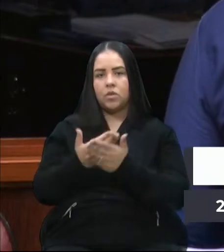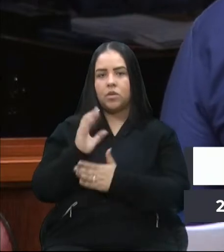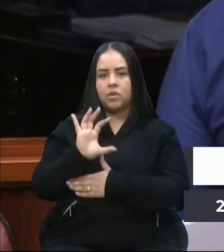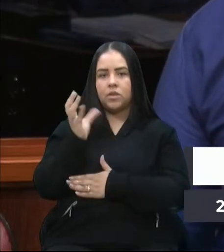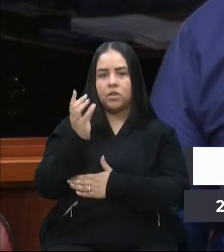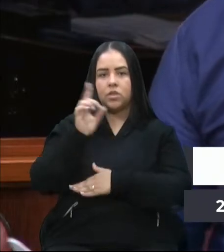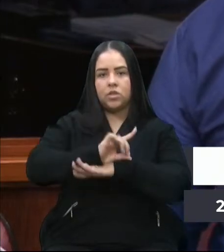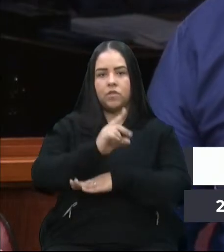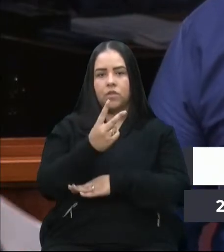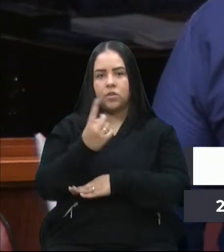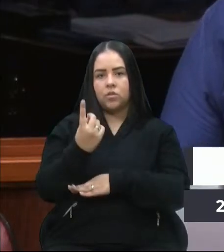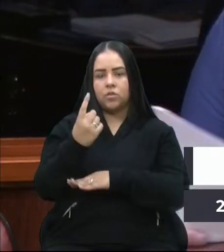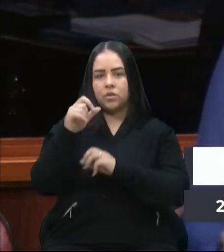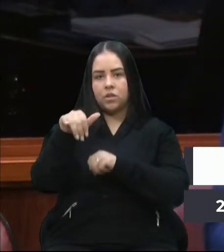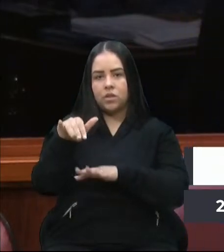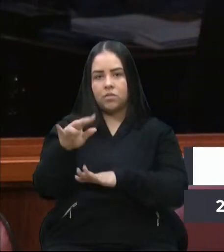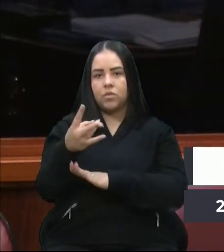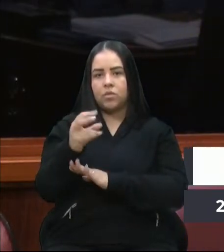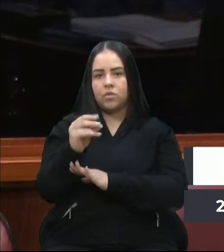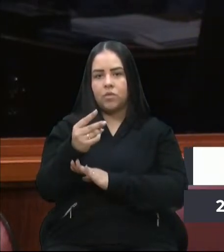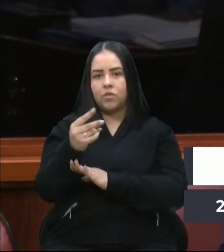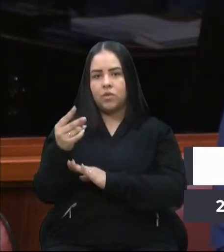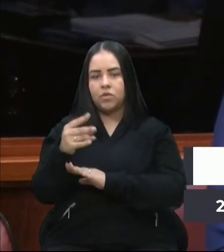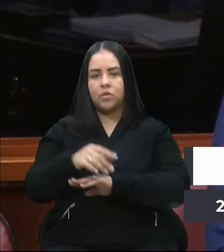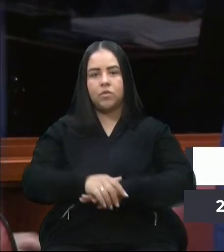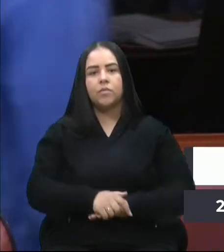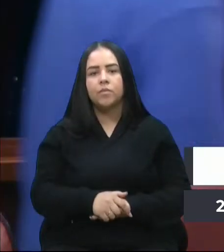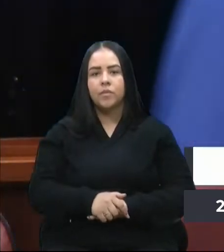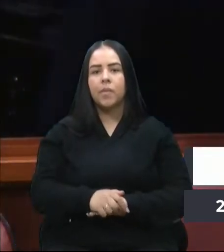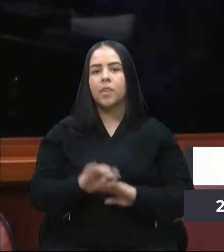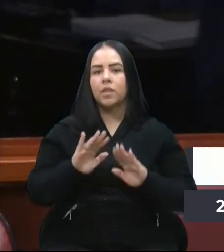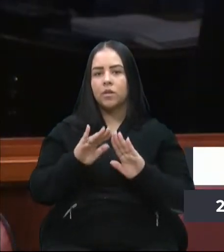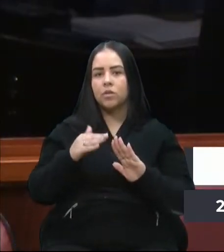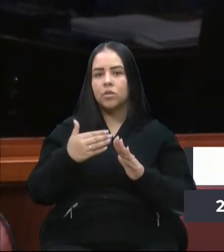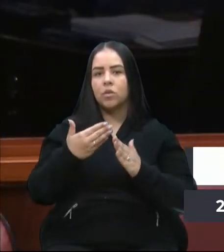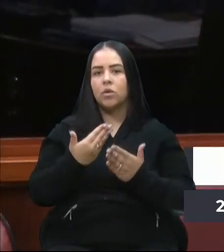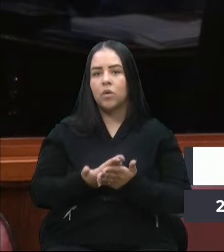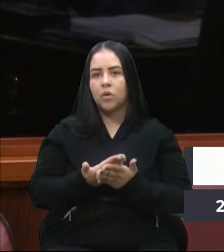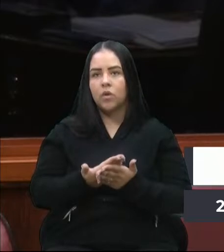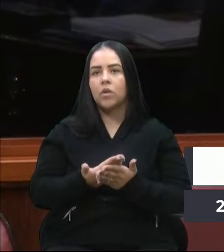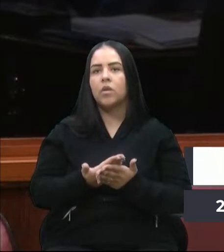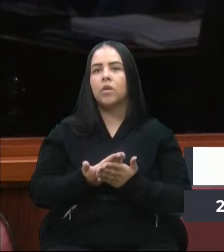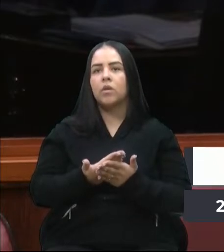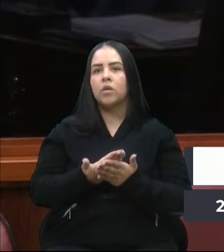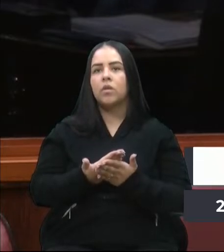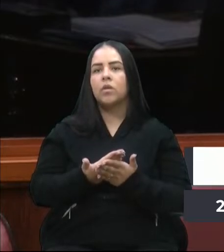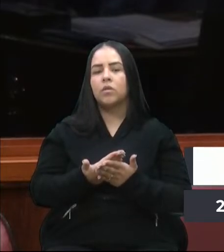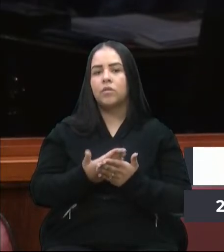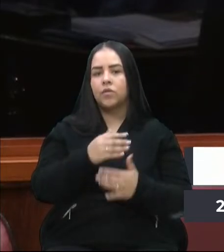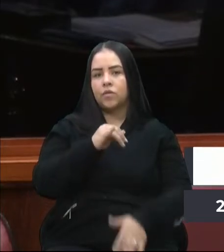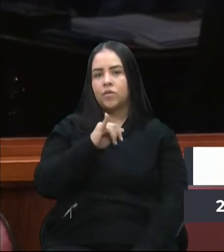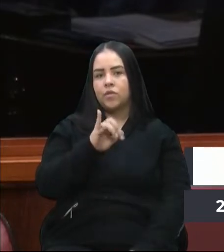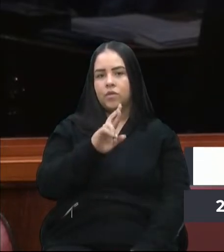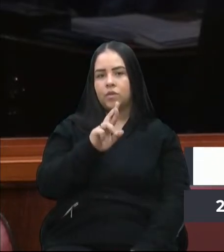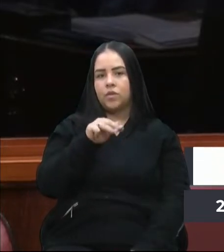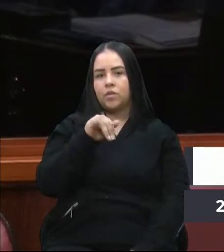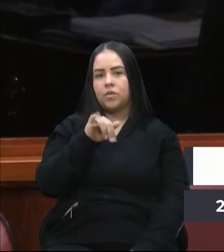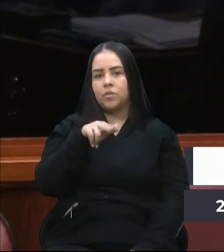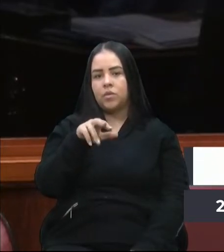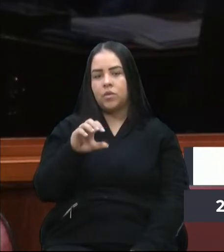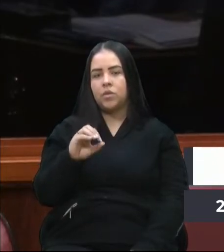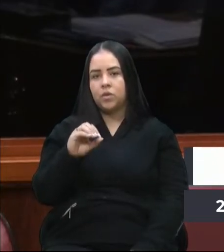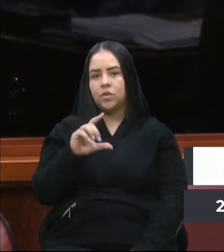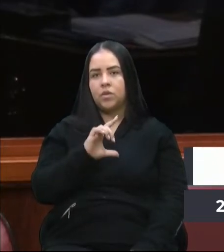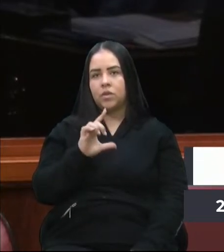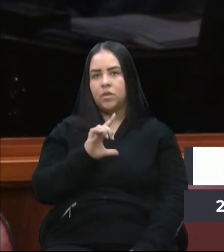dia 21 de setembro de 2022. A Escola de Ensino Fundamental Firmino Ferronato